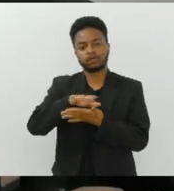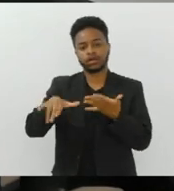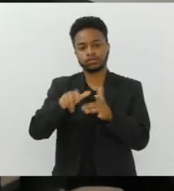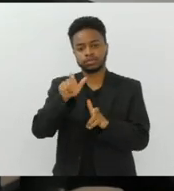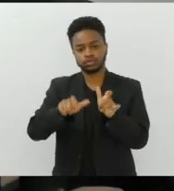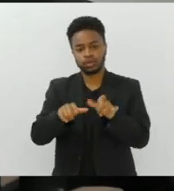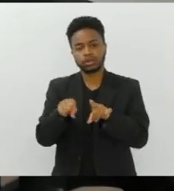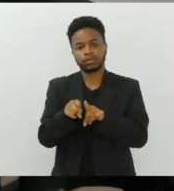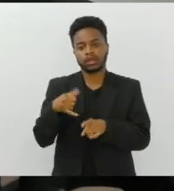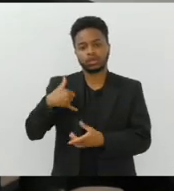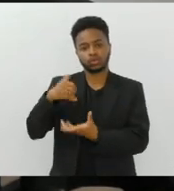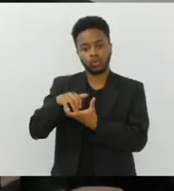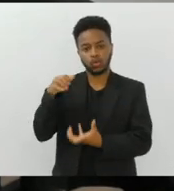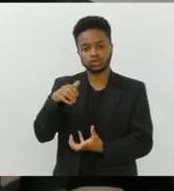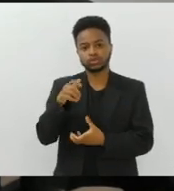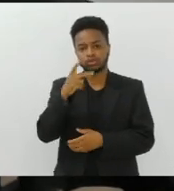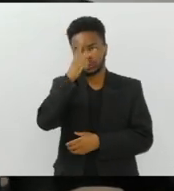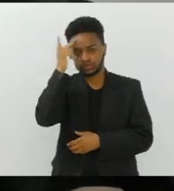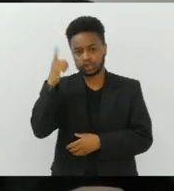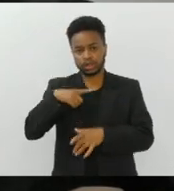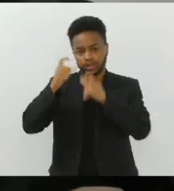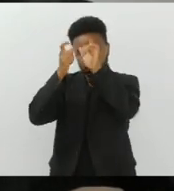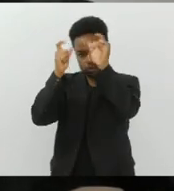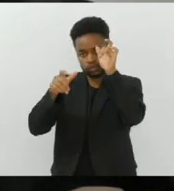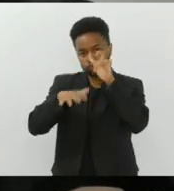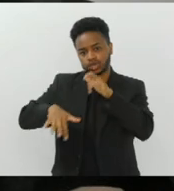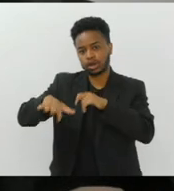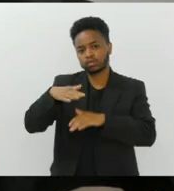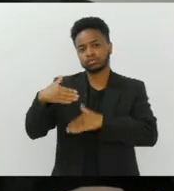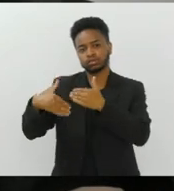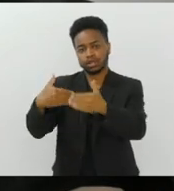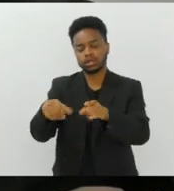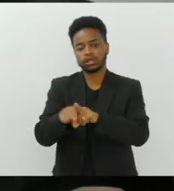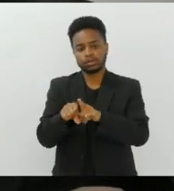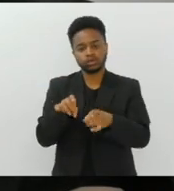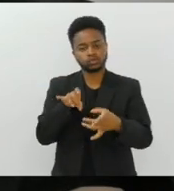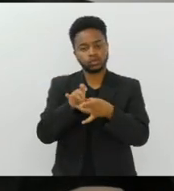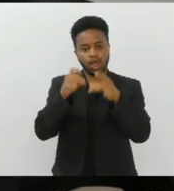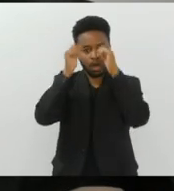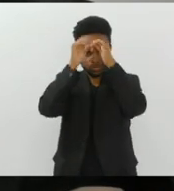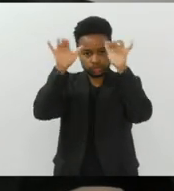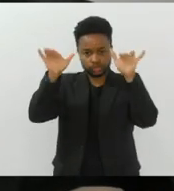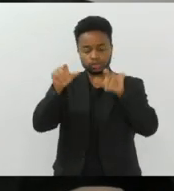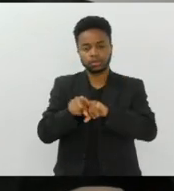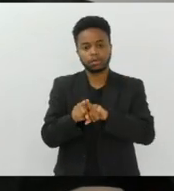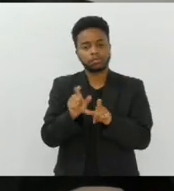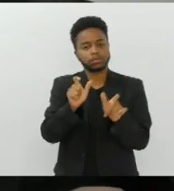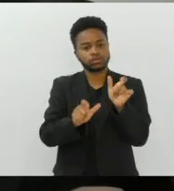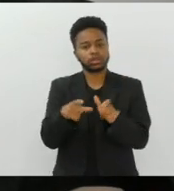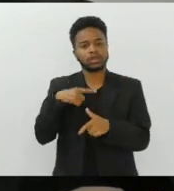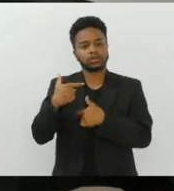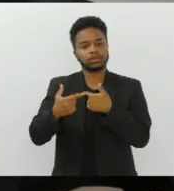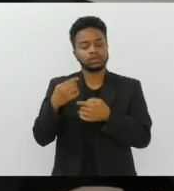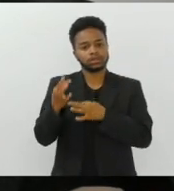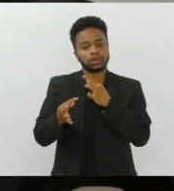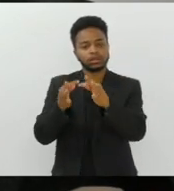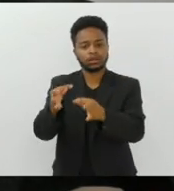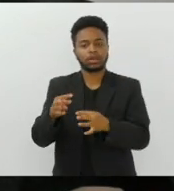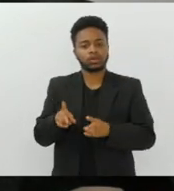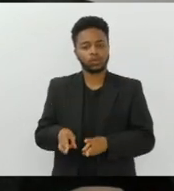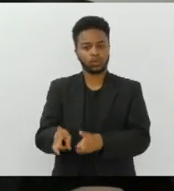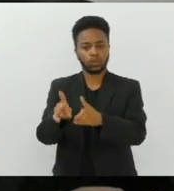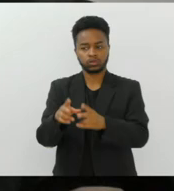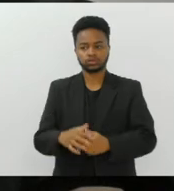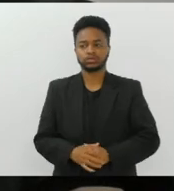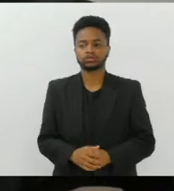idosos, pessoas com transtornos globais de desenvolvimento, inclusive TEA, e pacientes em tratamento contínuo. As